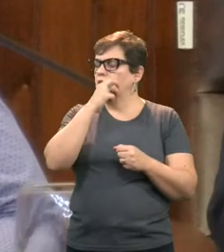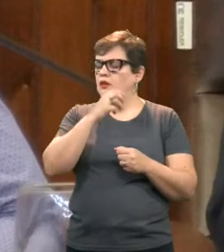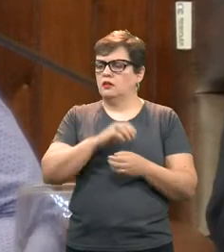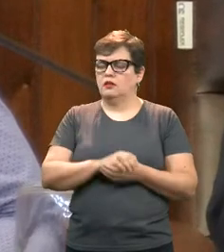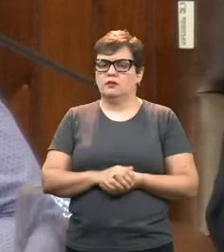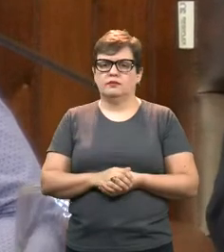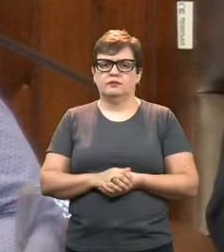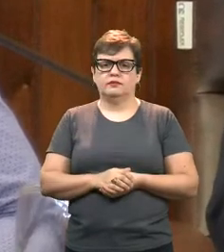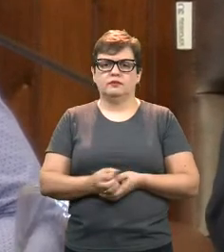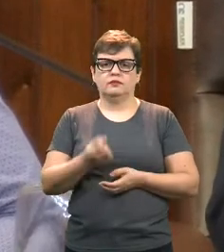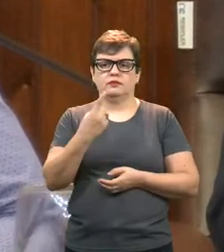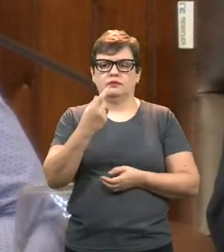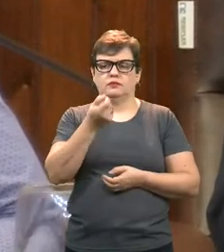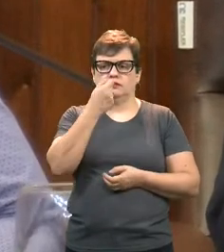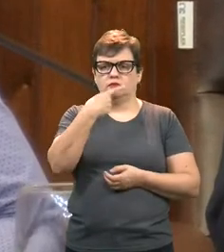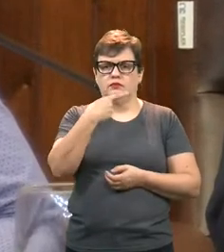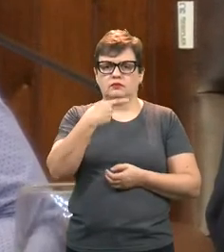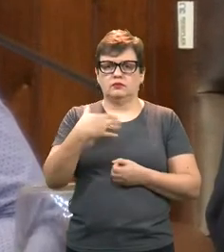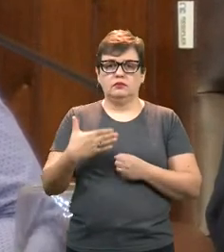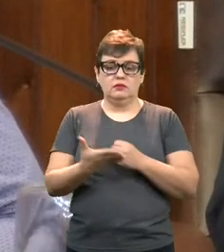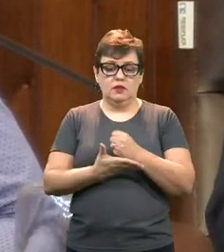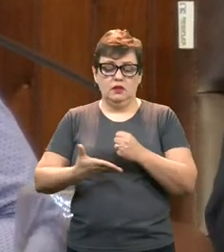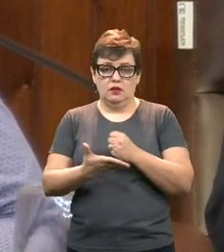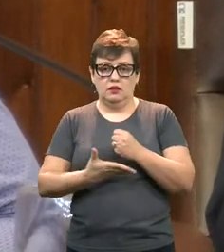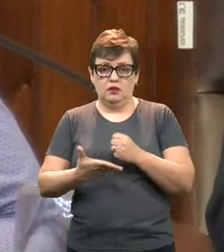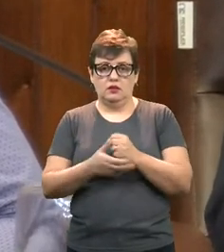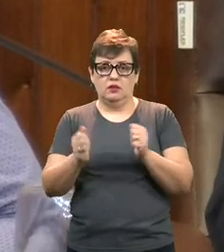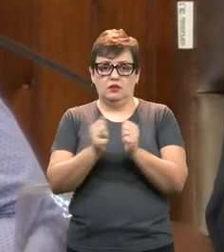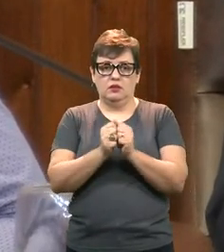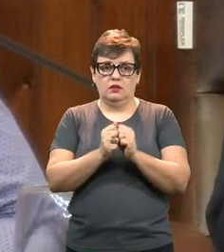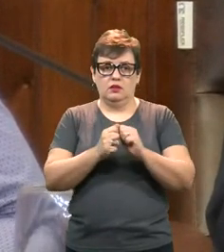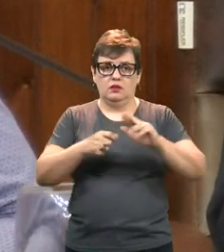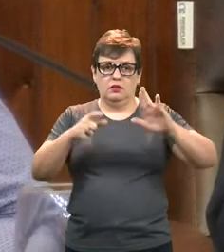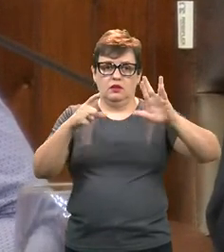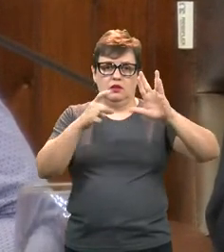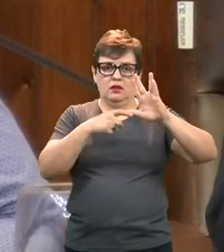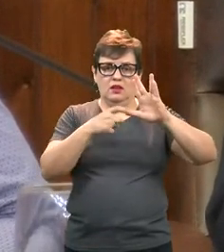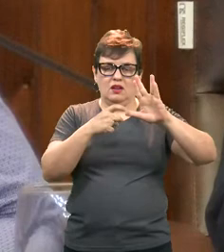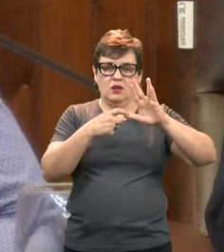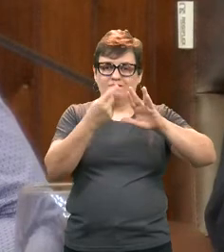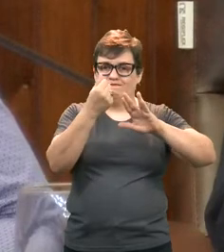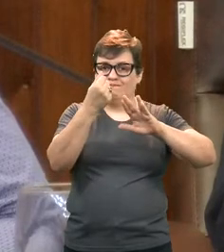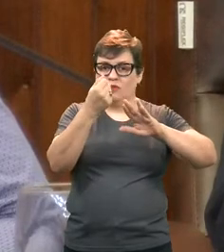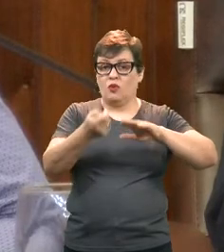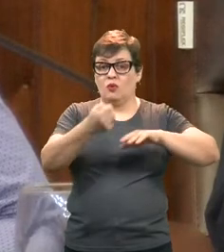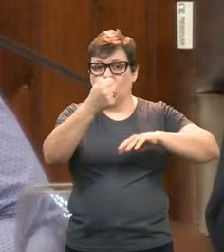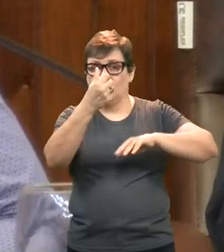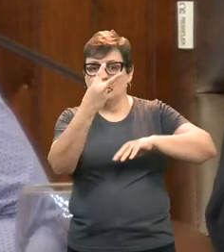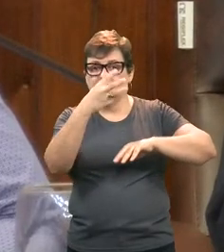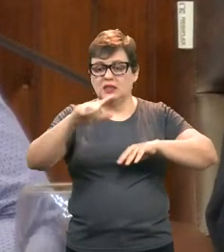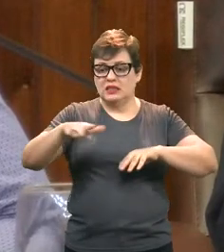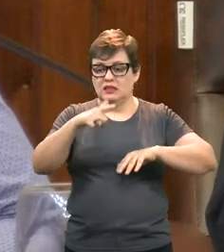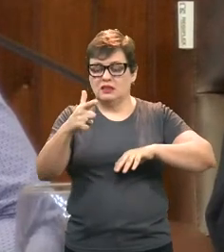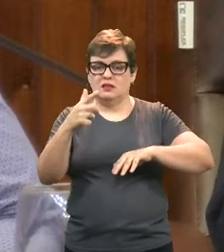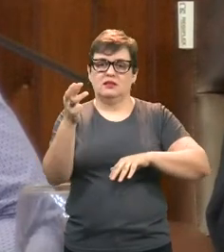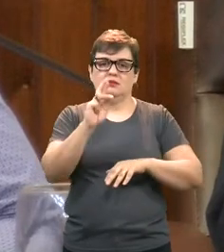determinado medicamento à base de cannabis custa quase R$3.000. E aqui é importante que eu